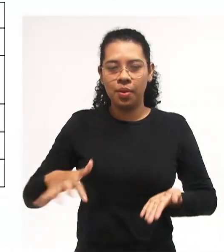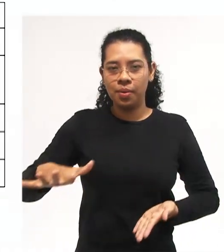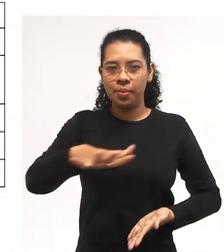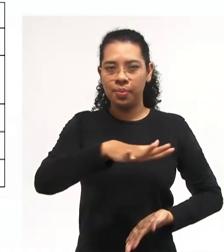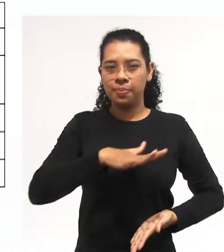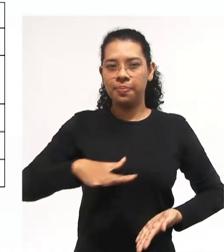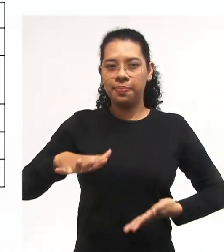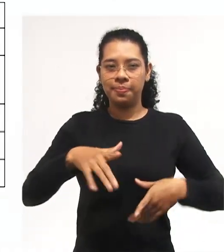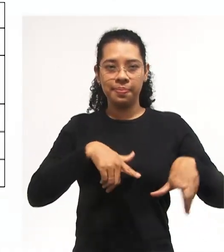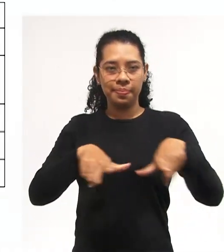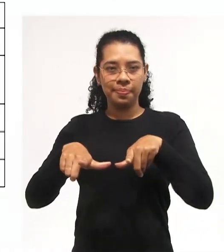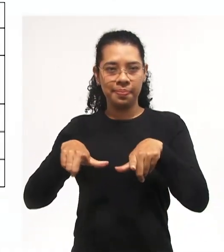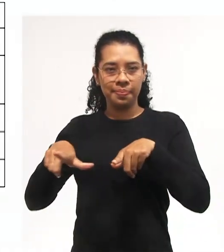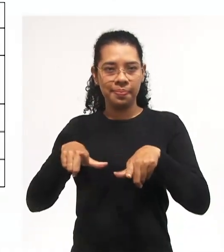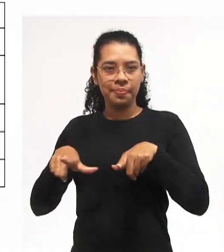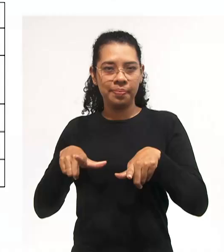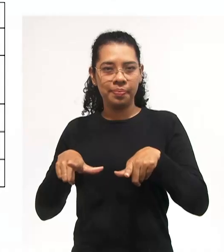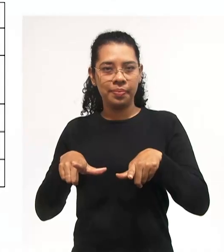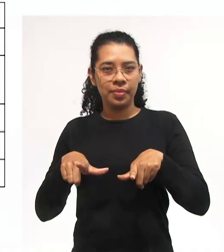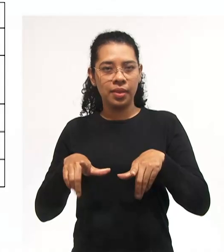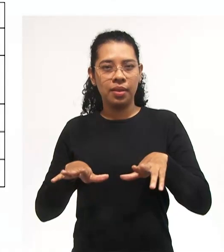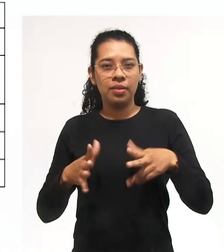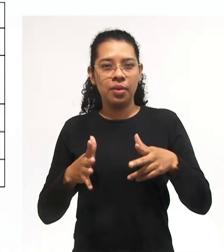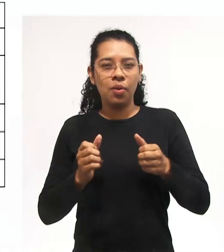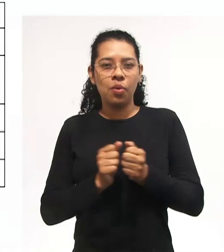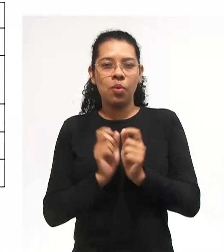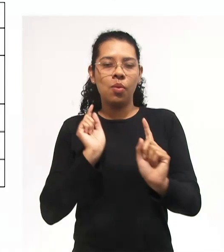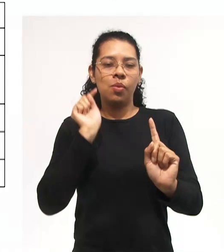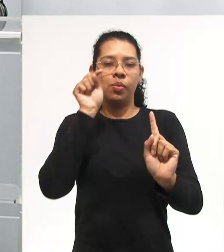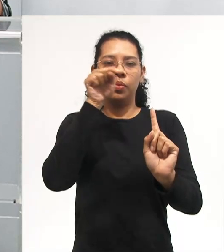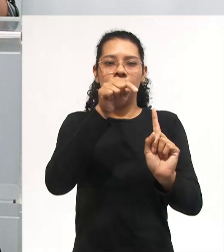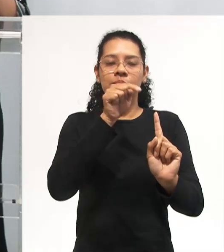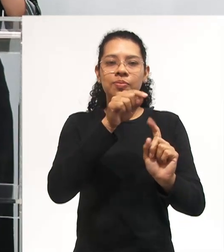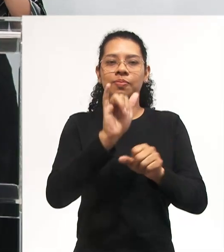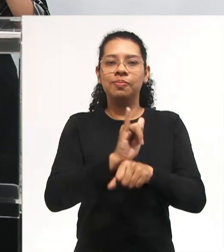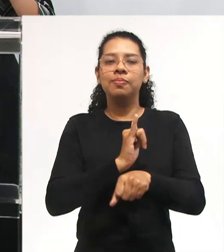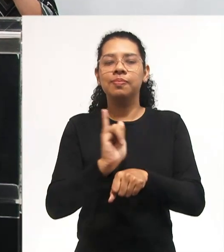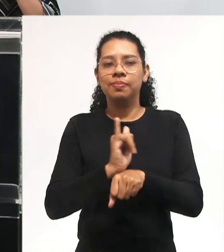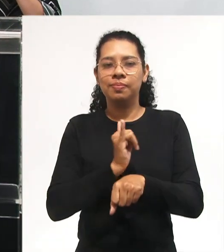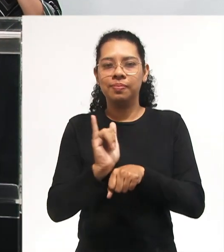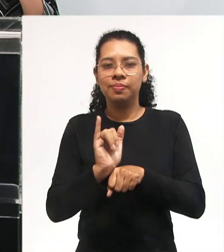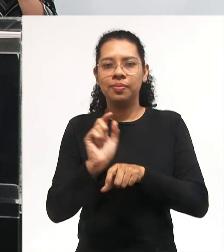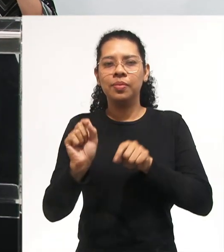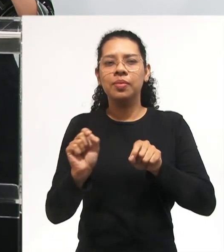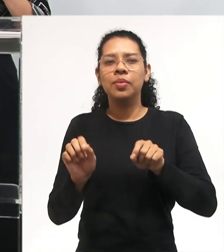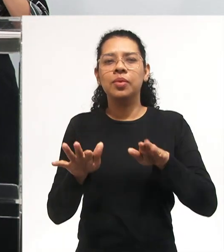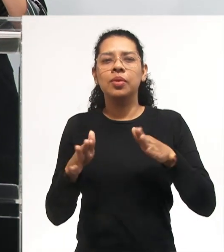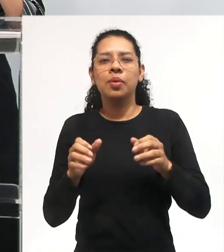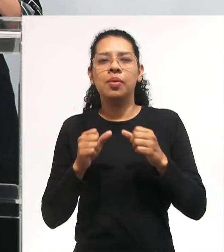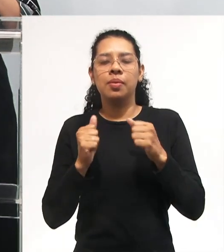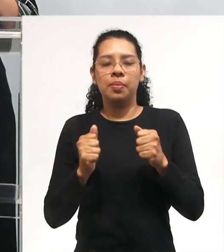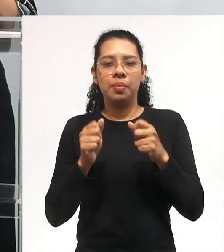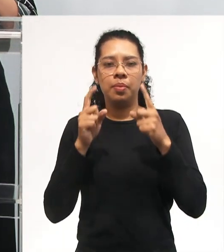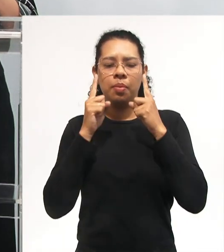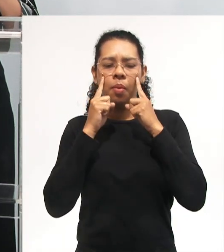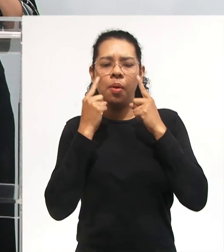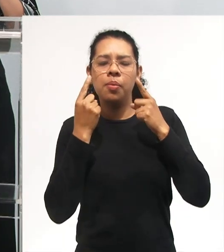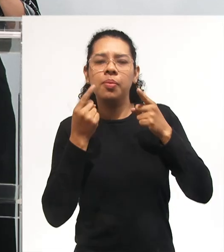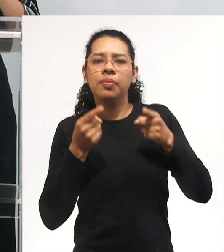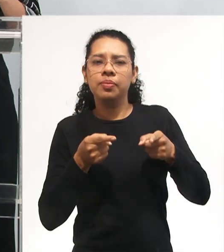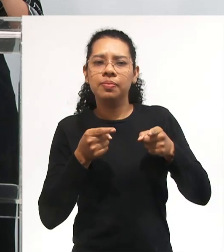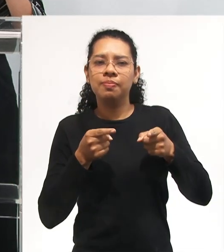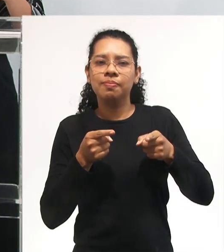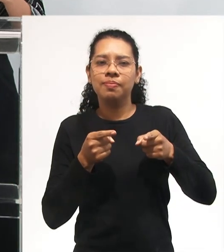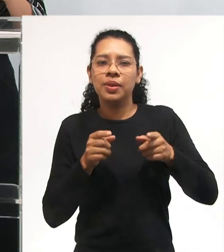função mais estratégica. Então, o que a gente pode verificar com isso? Que o termo gestão de pessoas,